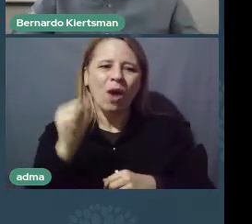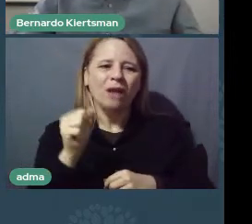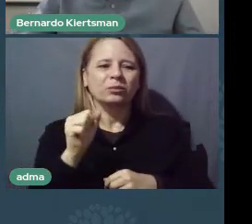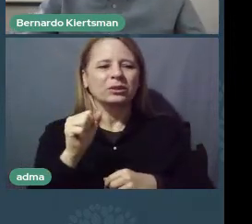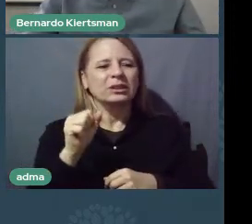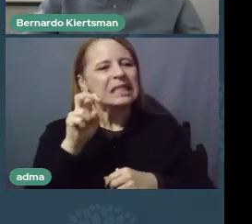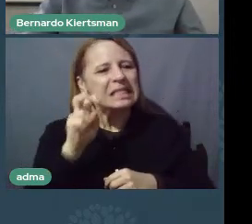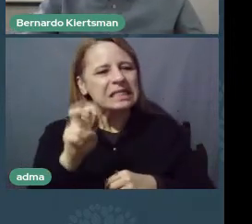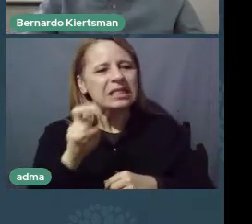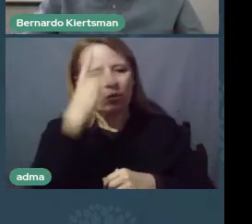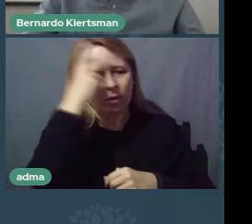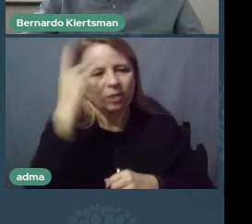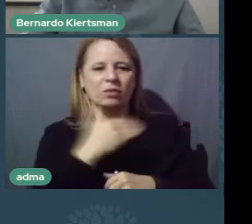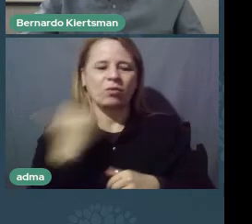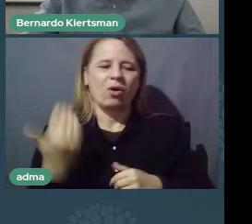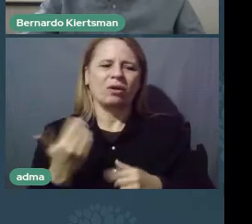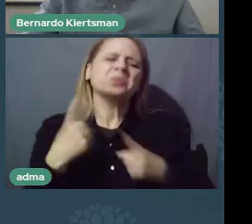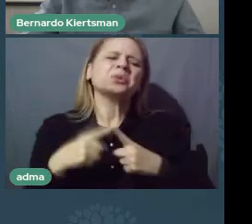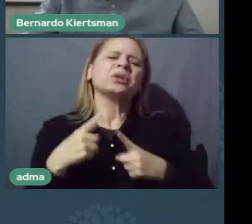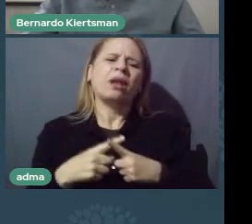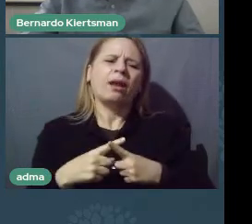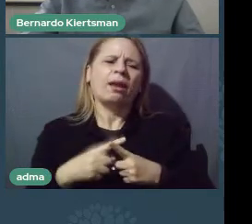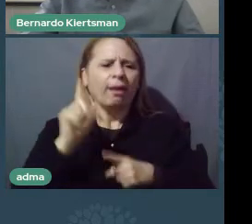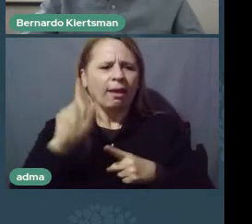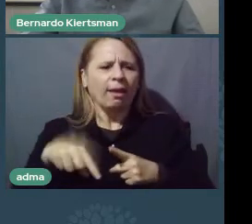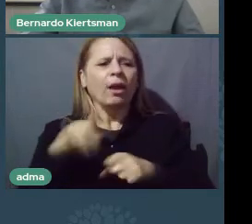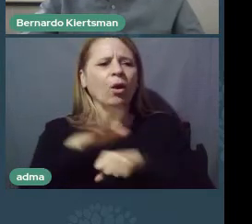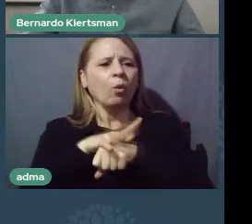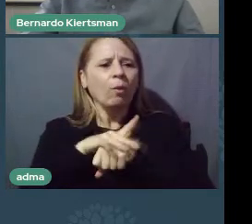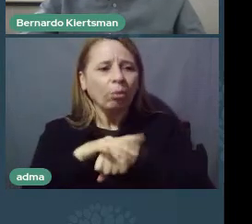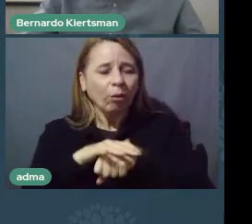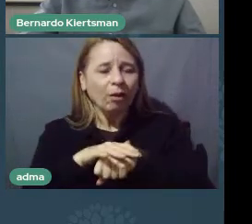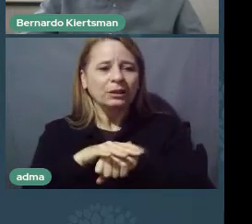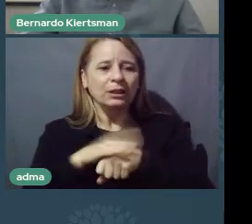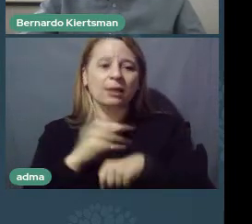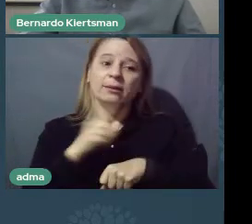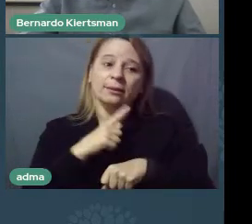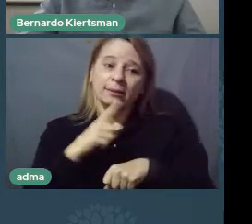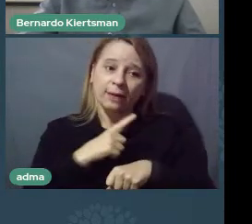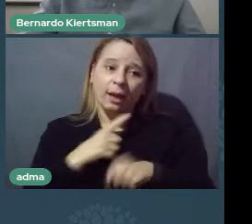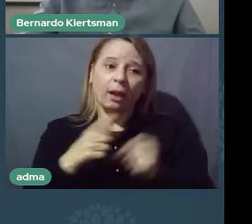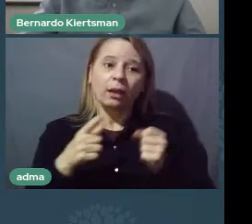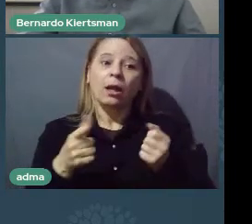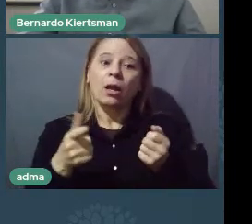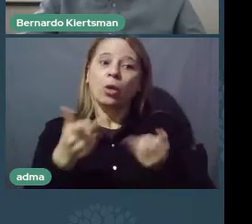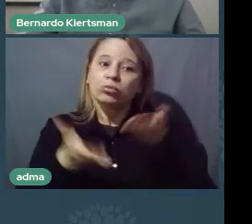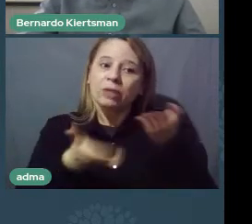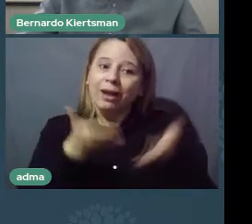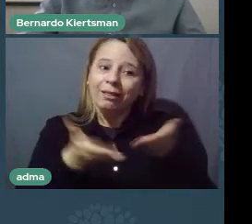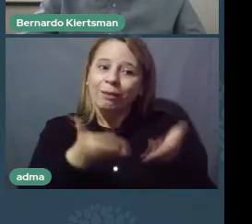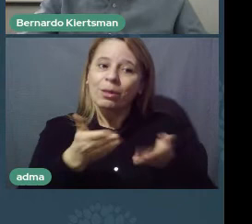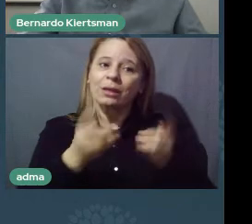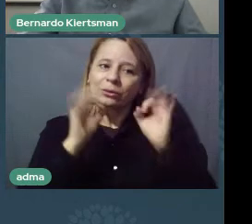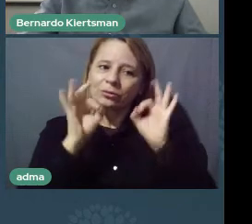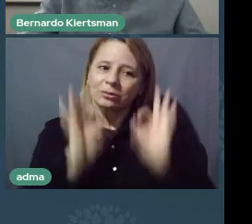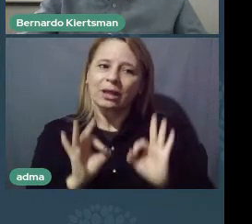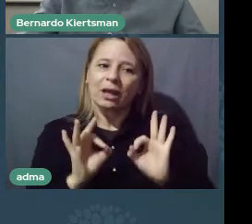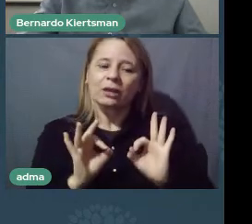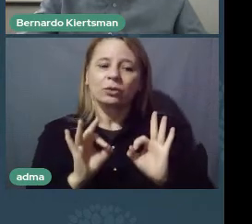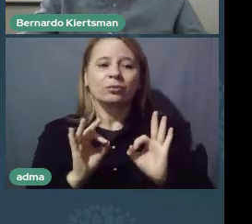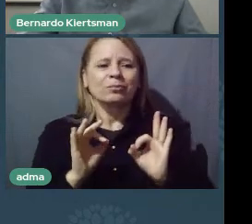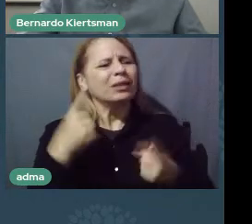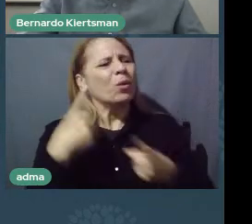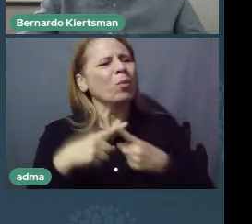uma doença que nós acabamos de ver aqui, que nós podemos ter um tratamento adequado, por que nós temos